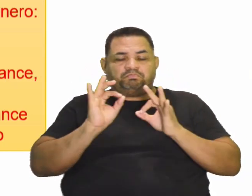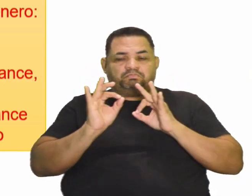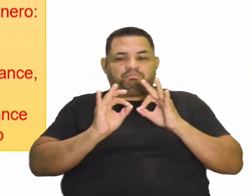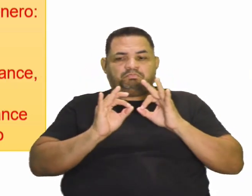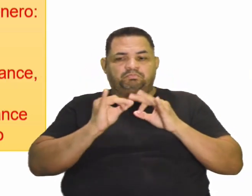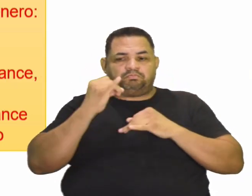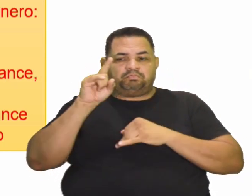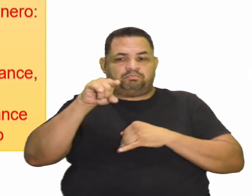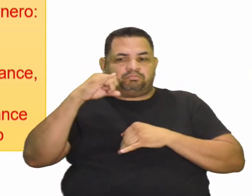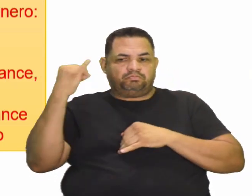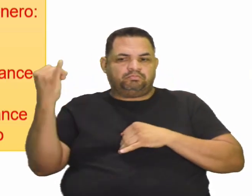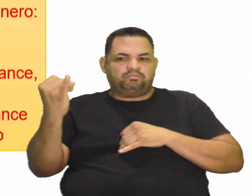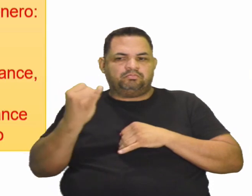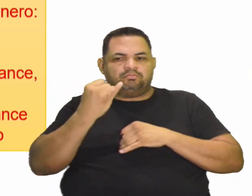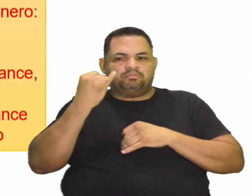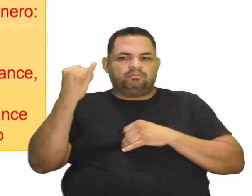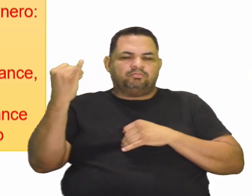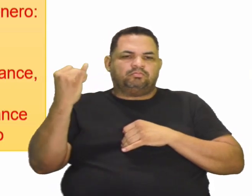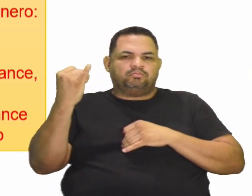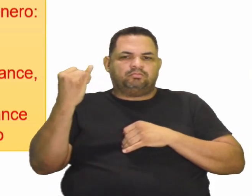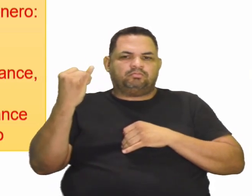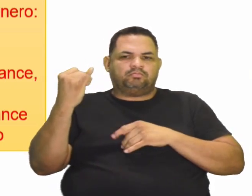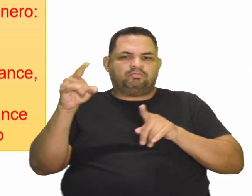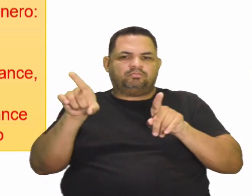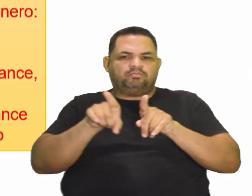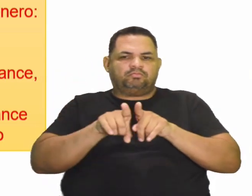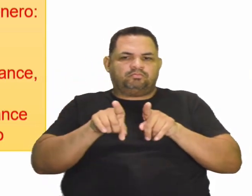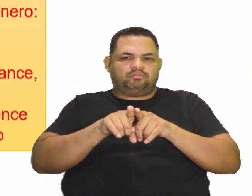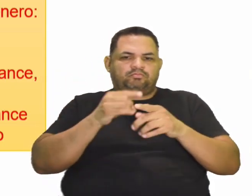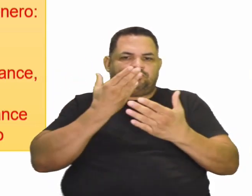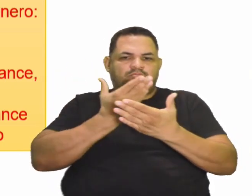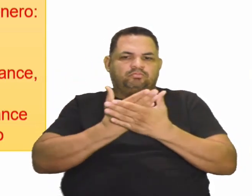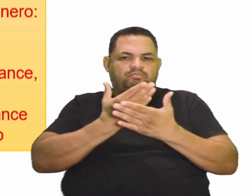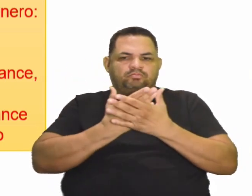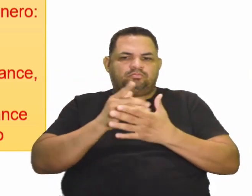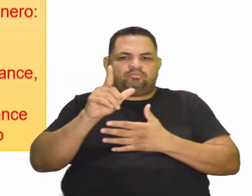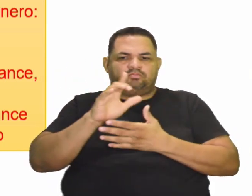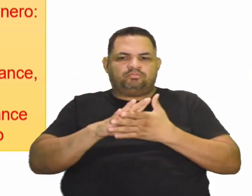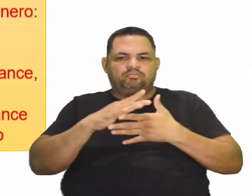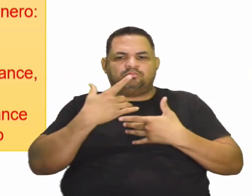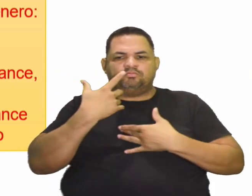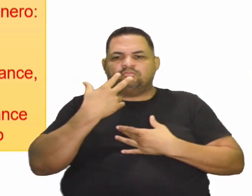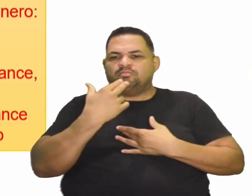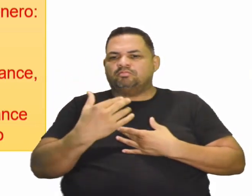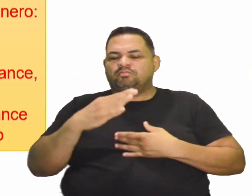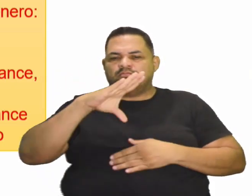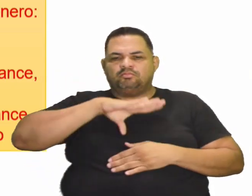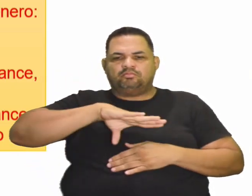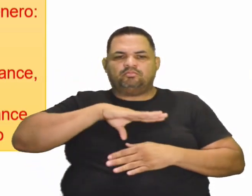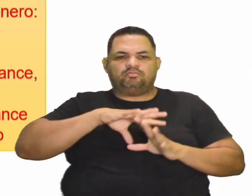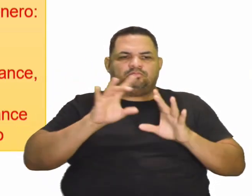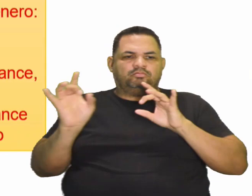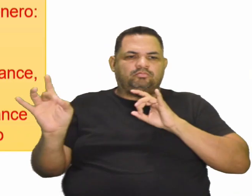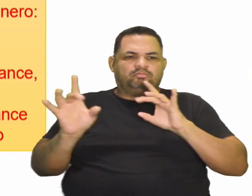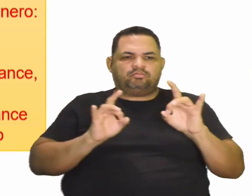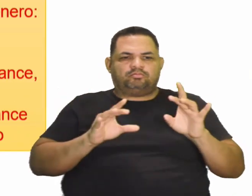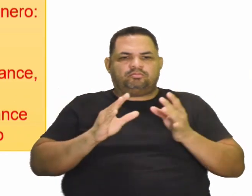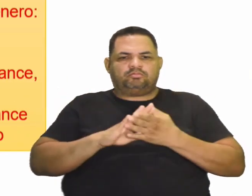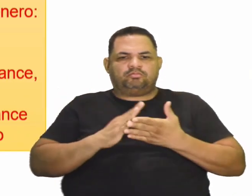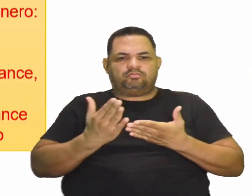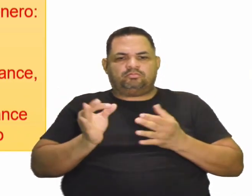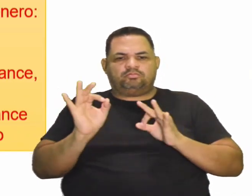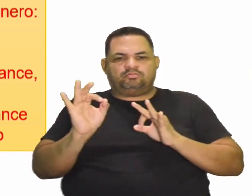importante. Você estuda também língua portuguesa, né? Esses vários gêneros. Cada um tem